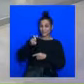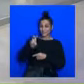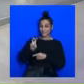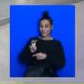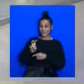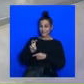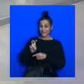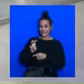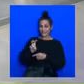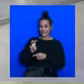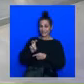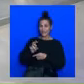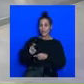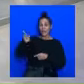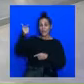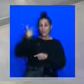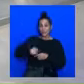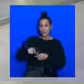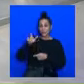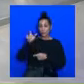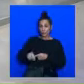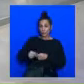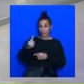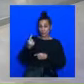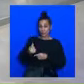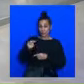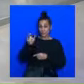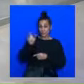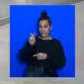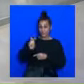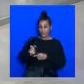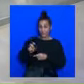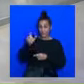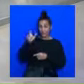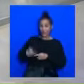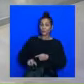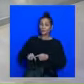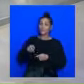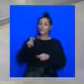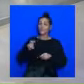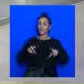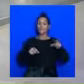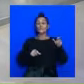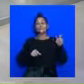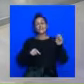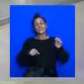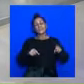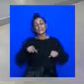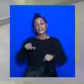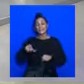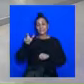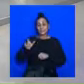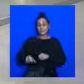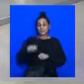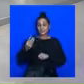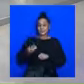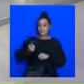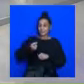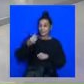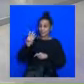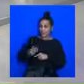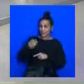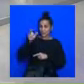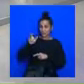5. Repetindo, coluna 1, 5, coluna 2, 5, coluna 3,